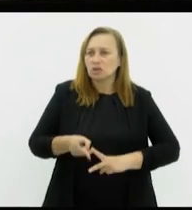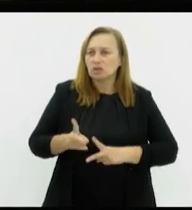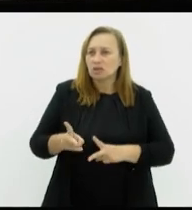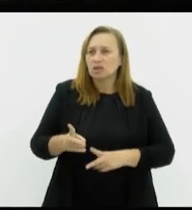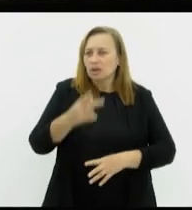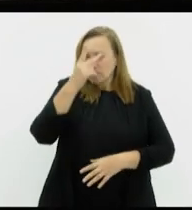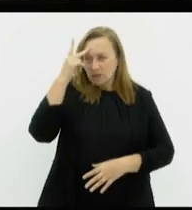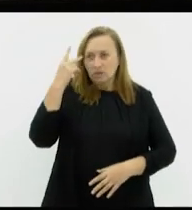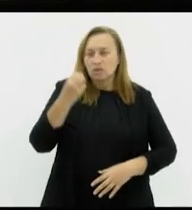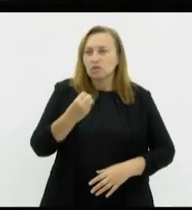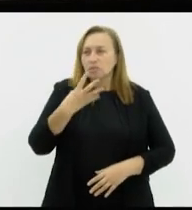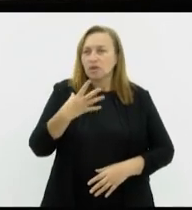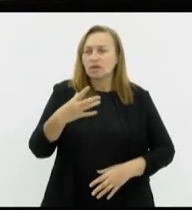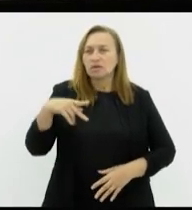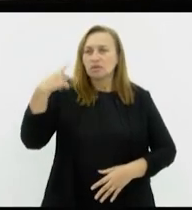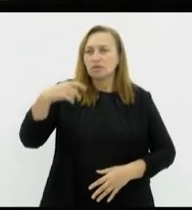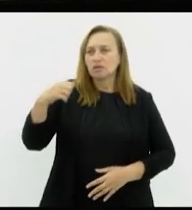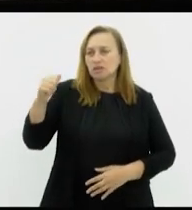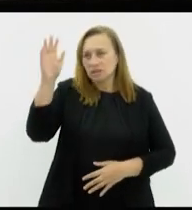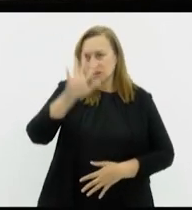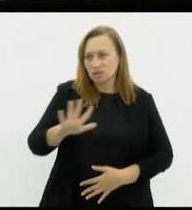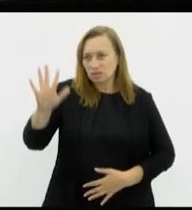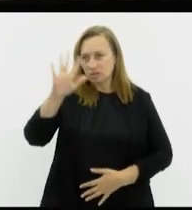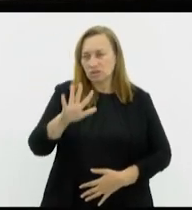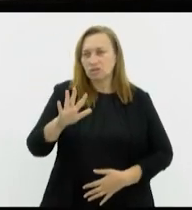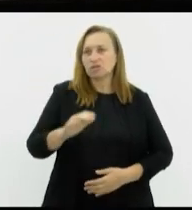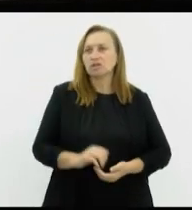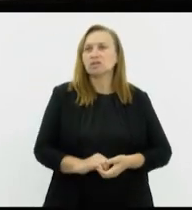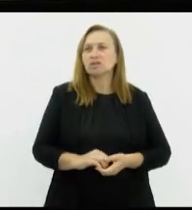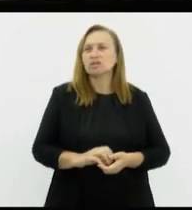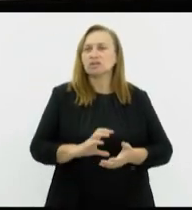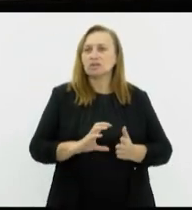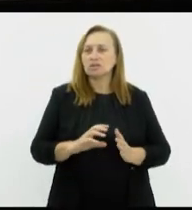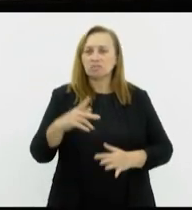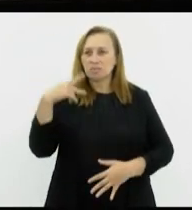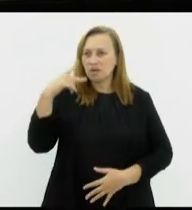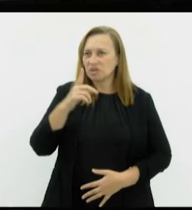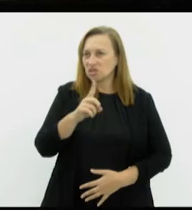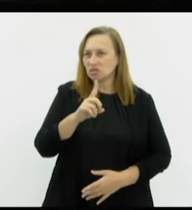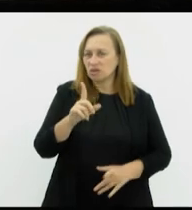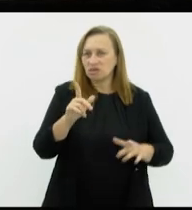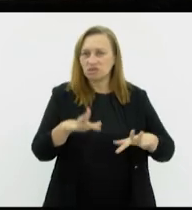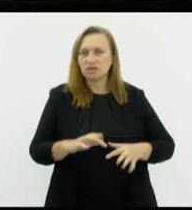bem para a política nacional. E nesse parlamento não é diferente.